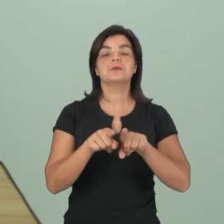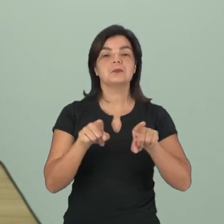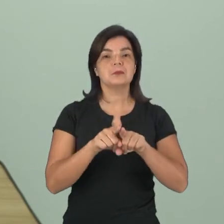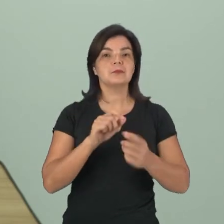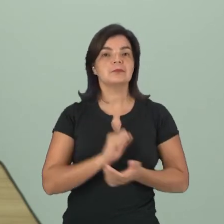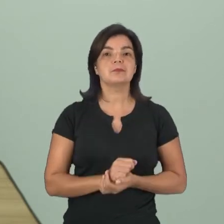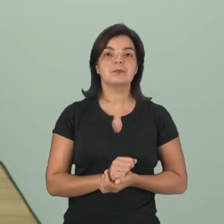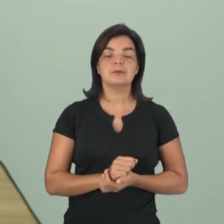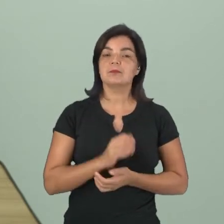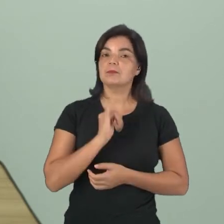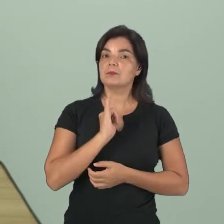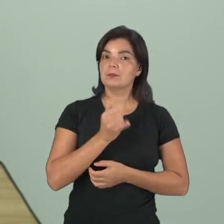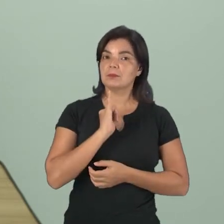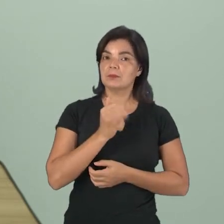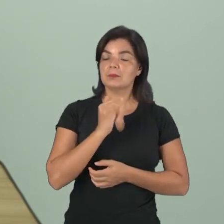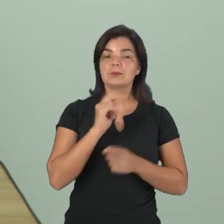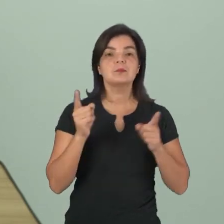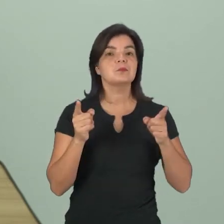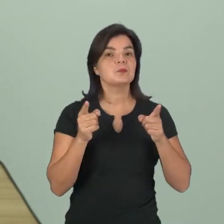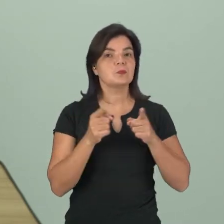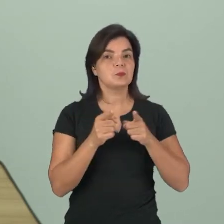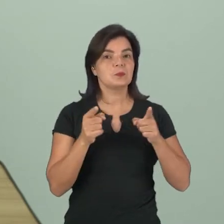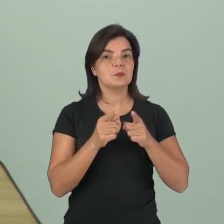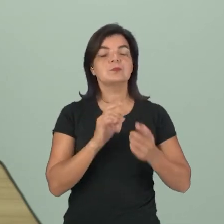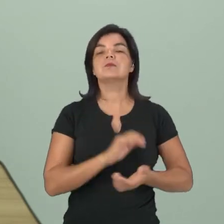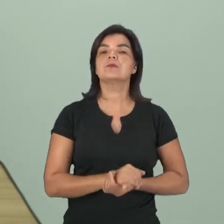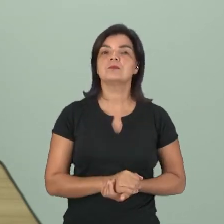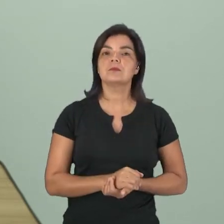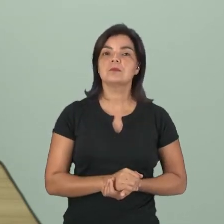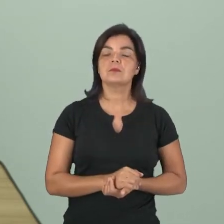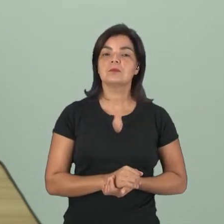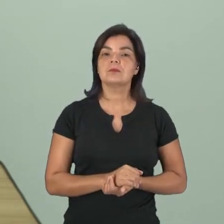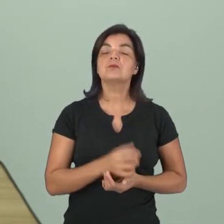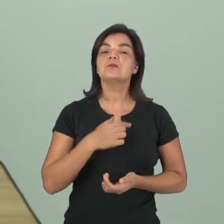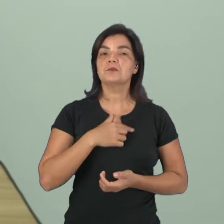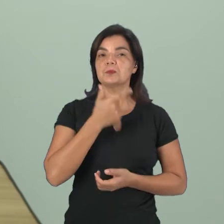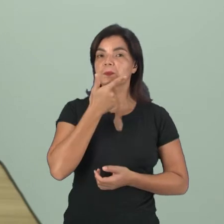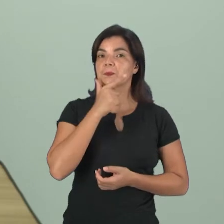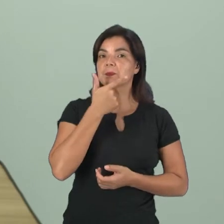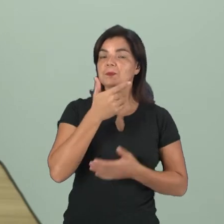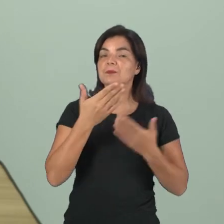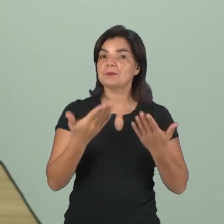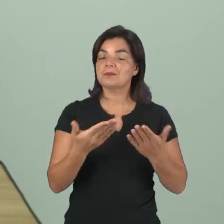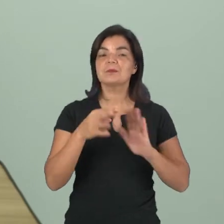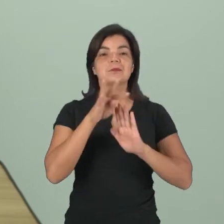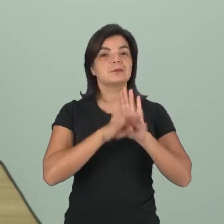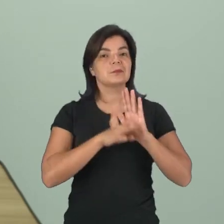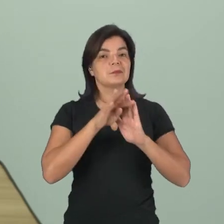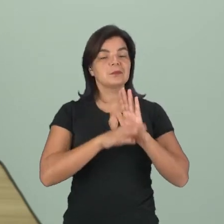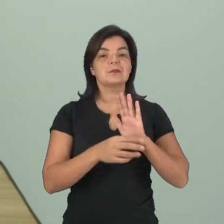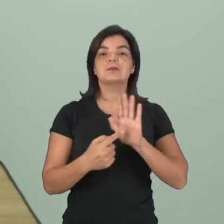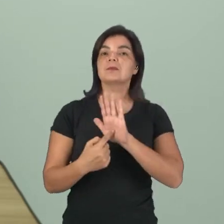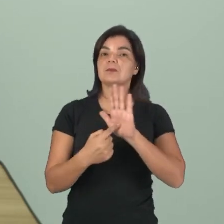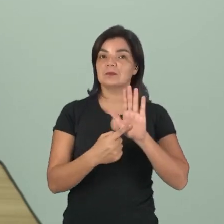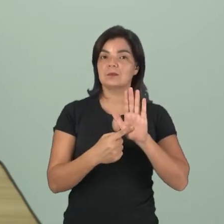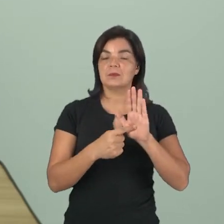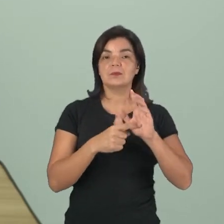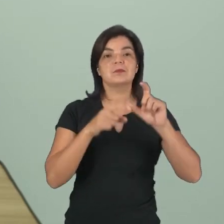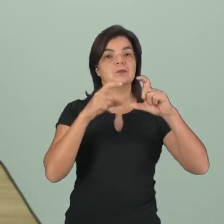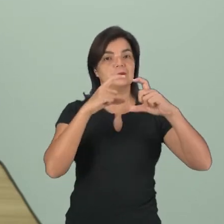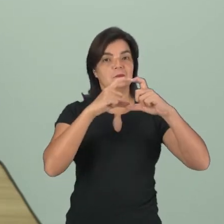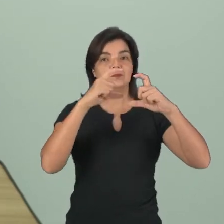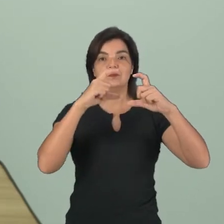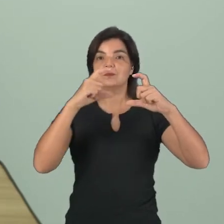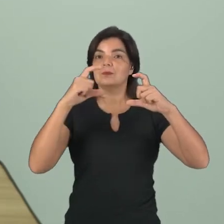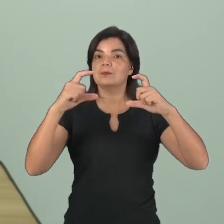por meio de narrativa curtas e um toque de humor. Esse texto aparece em sequência